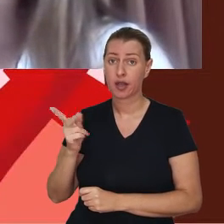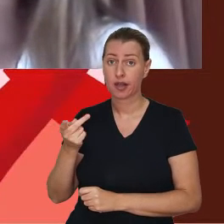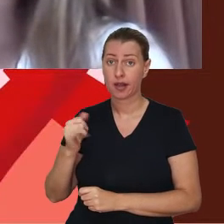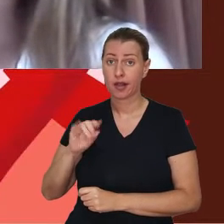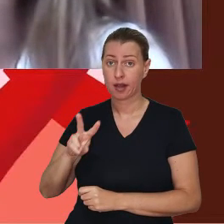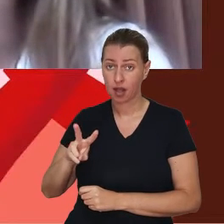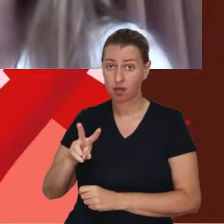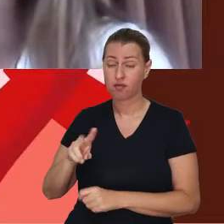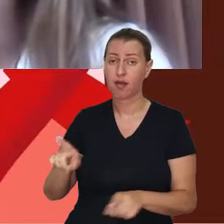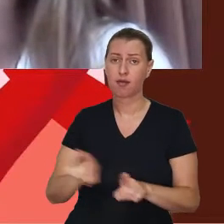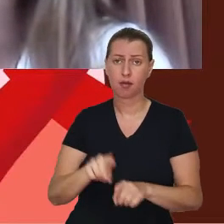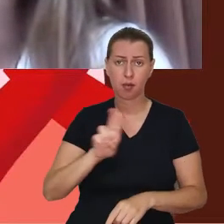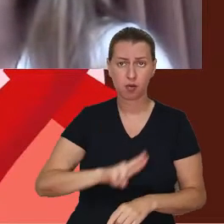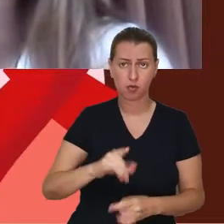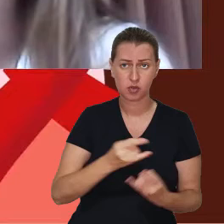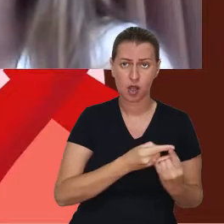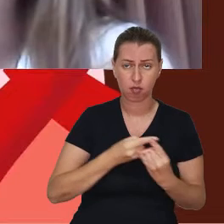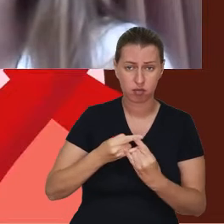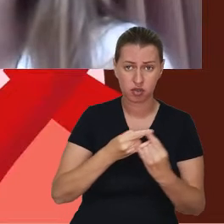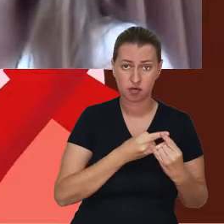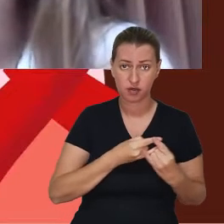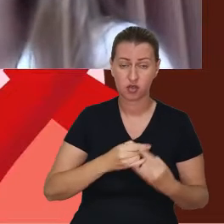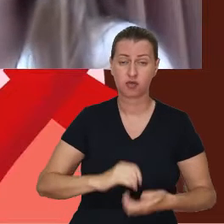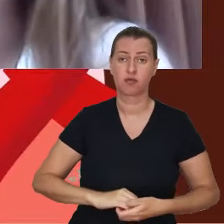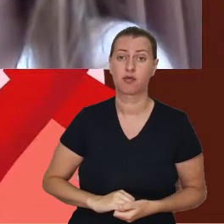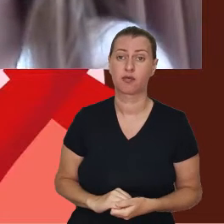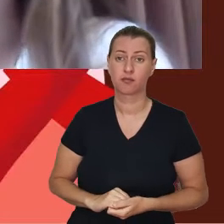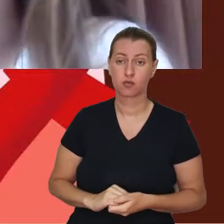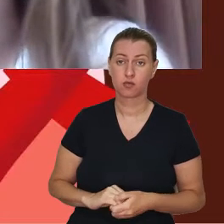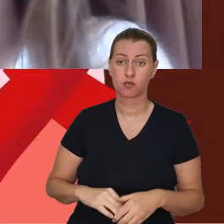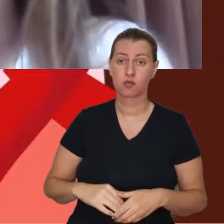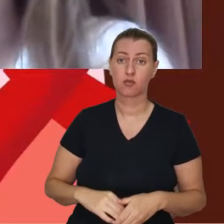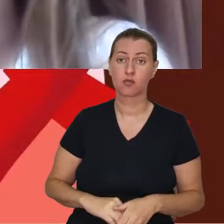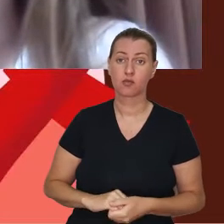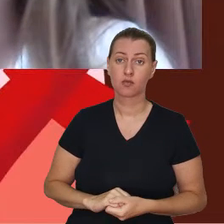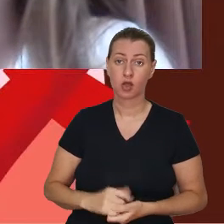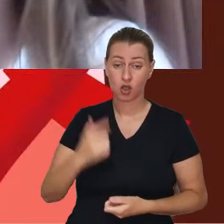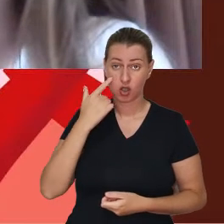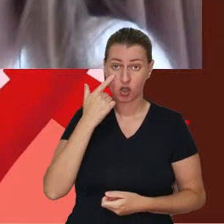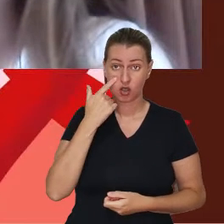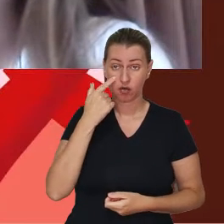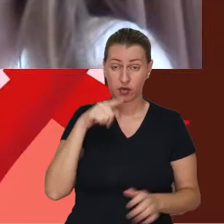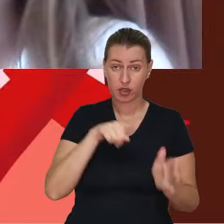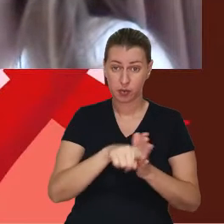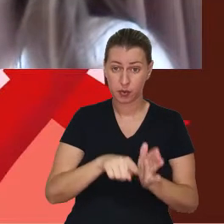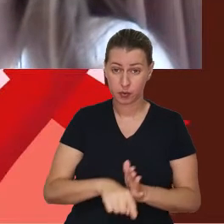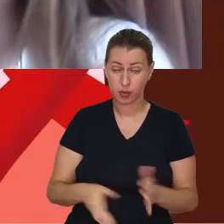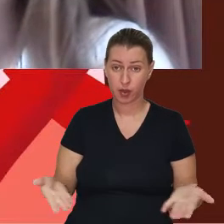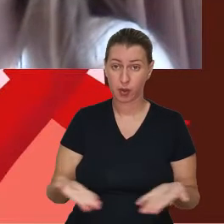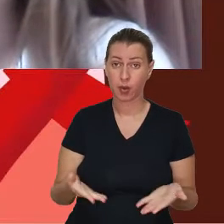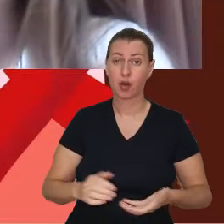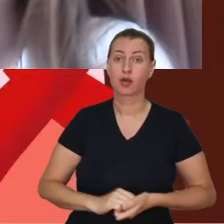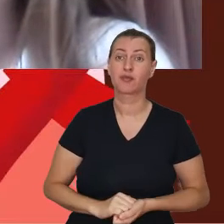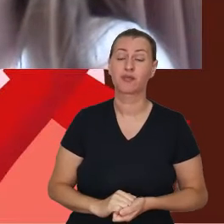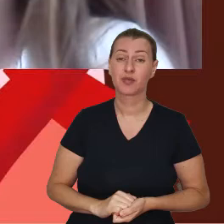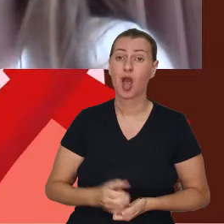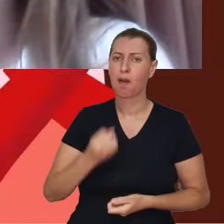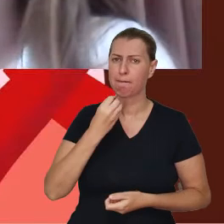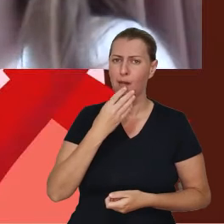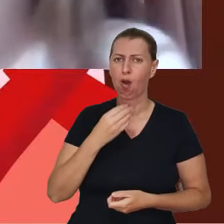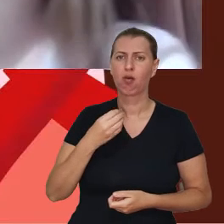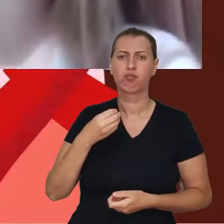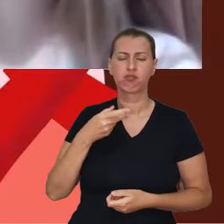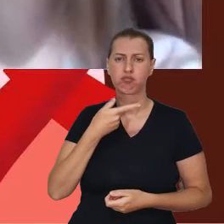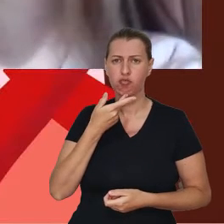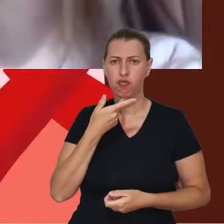Deixa eu ver aqui. A Natália que mencionou que foi uma fala muito esclarecedora,